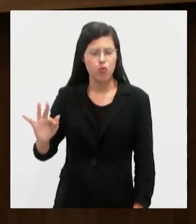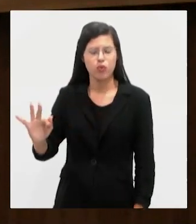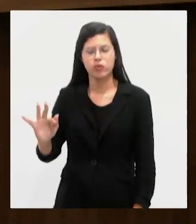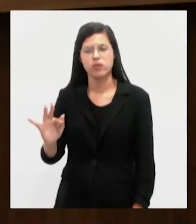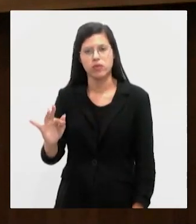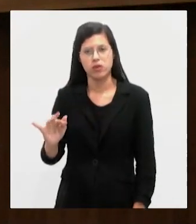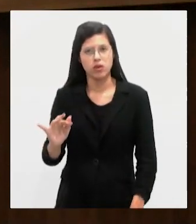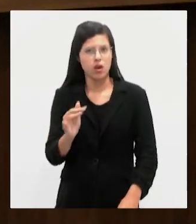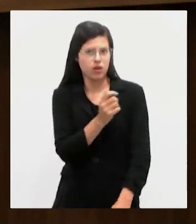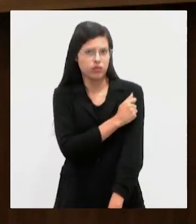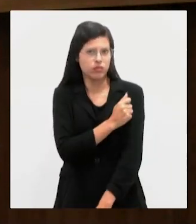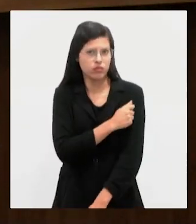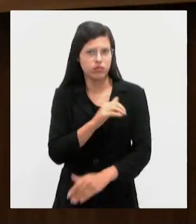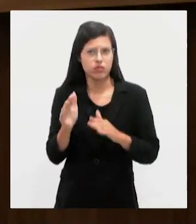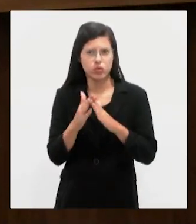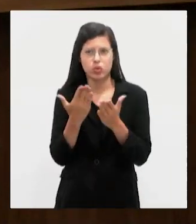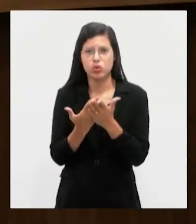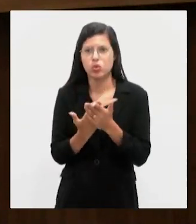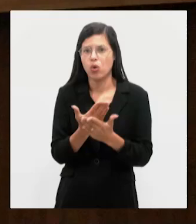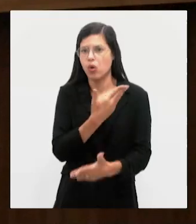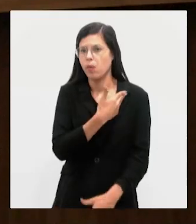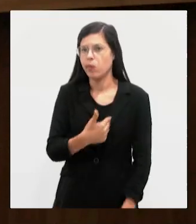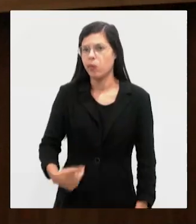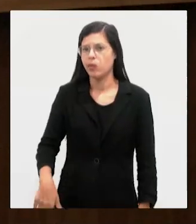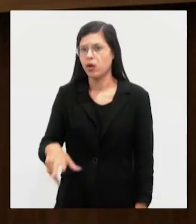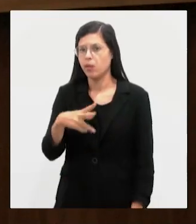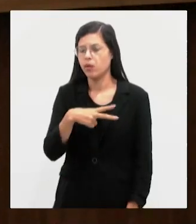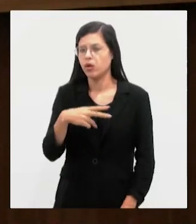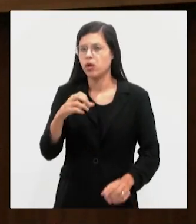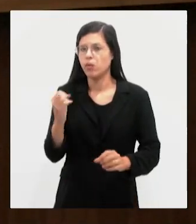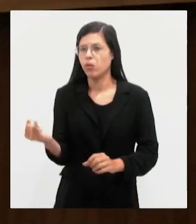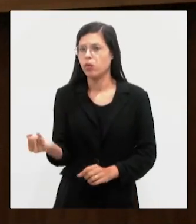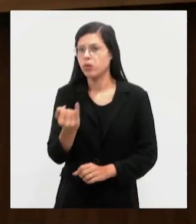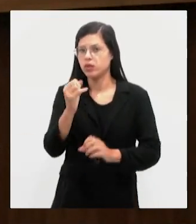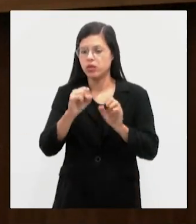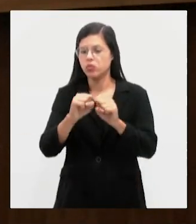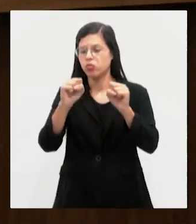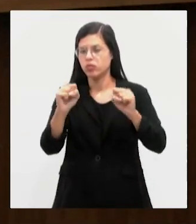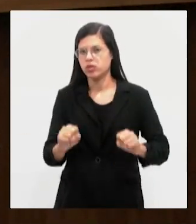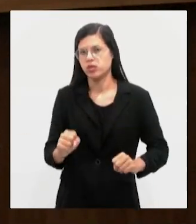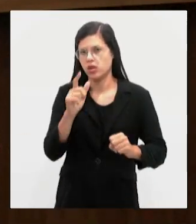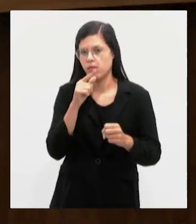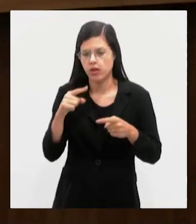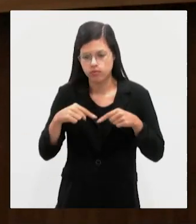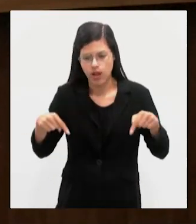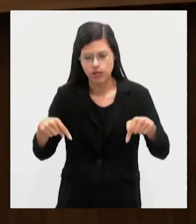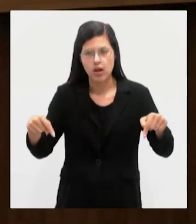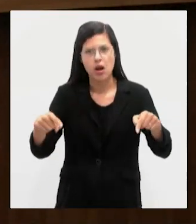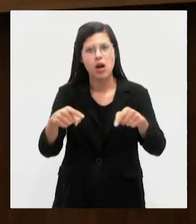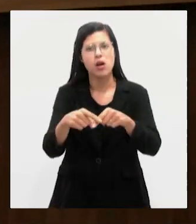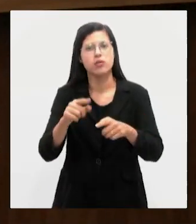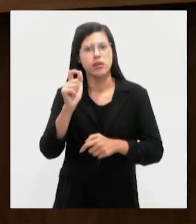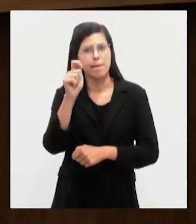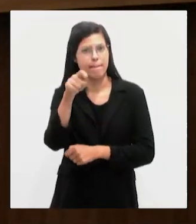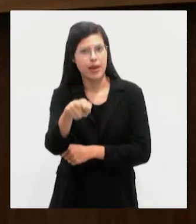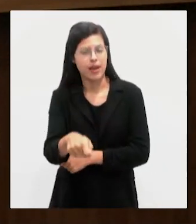de escolas públicas e particulares, sobre a importância dos sistemas lagunares, da pesca, das aves